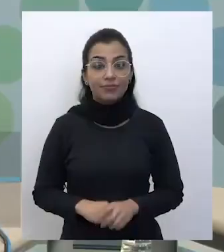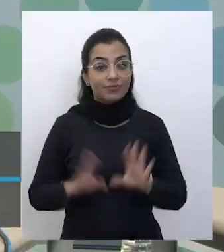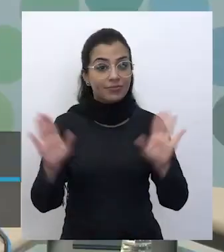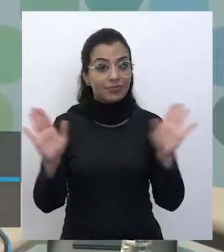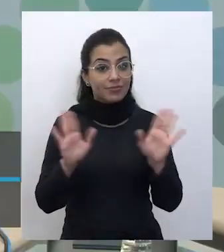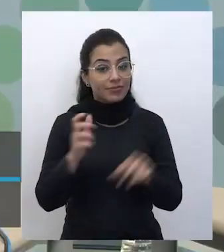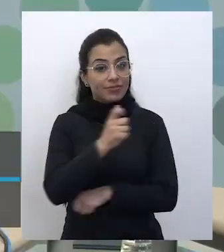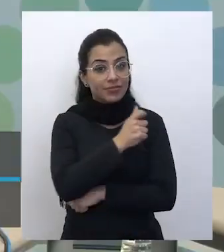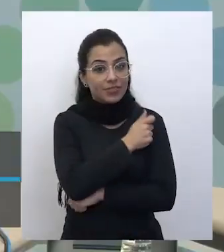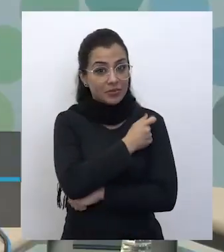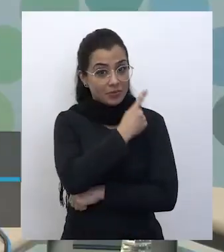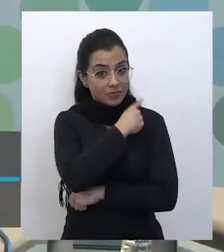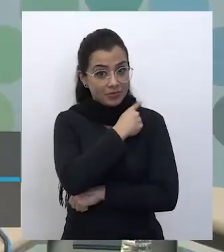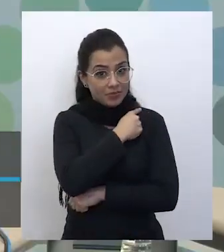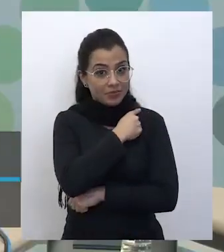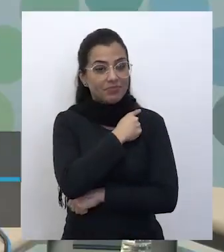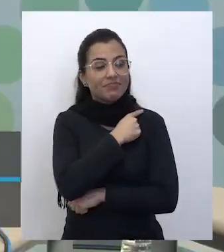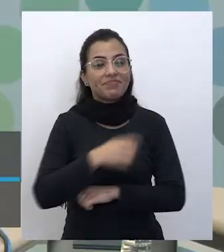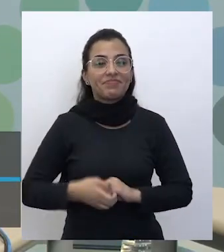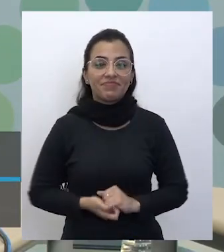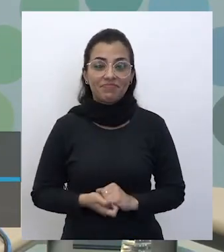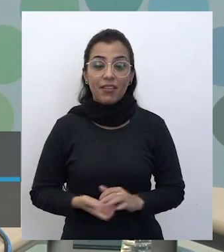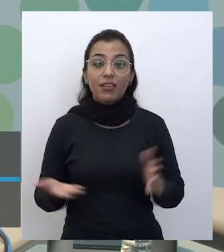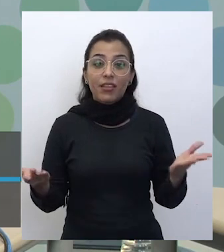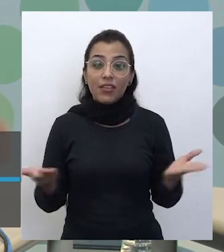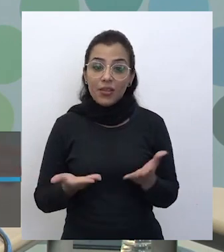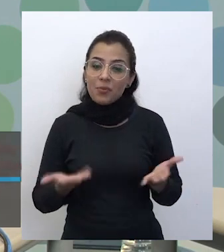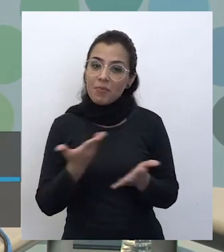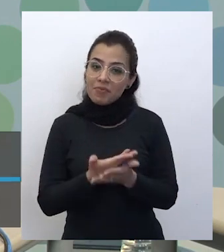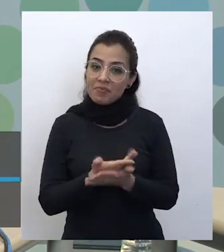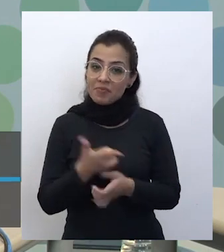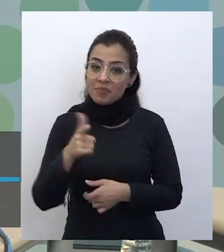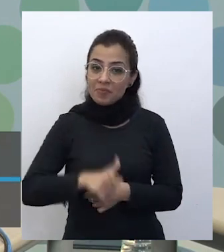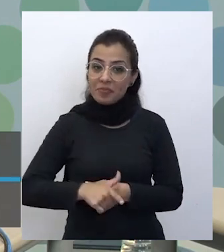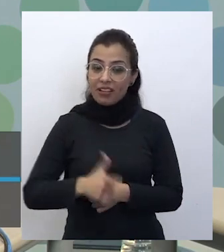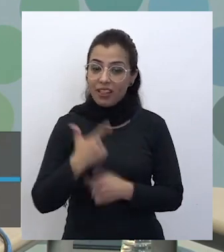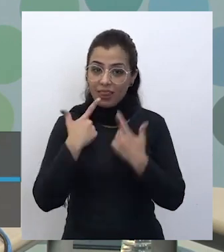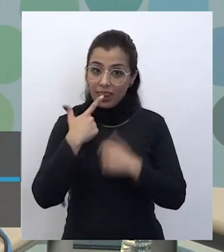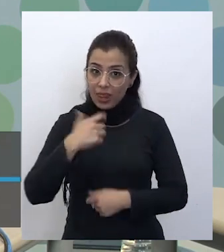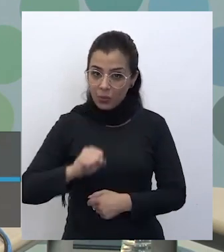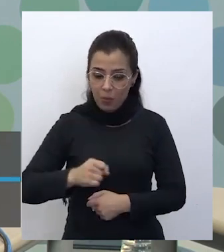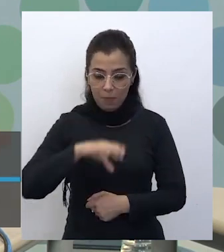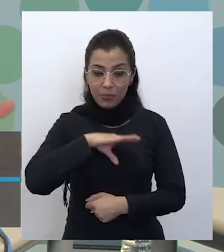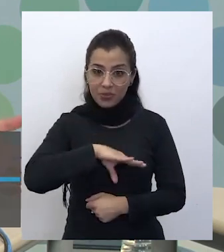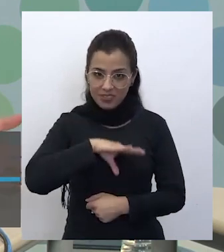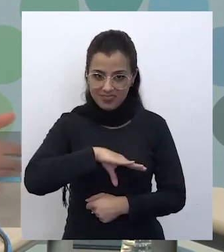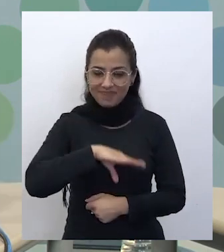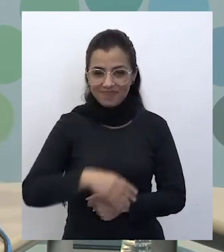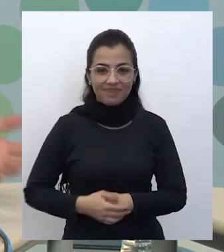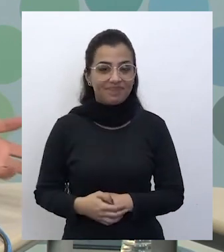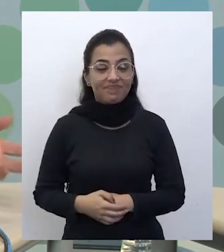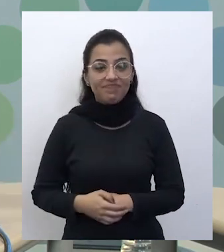Olá, alunos da primeira série do ensino médio. Vamos aí a mais uma aula de língua portuguesa. Estamos praticamente